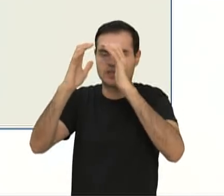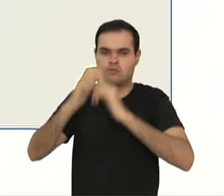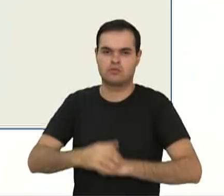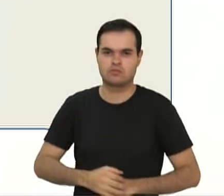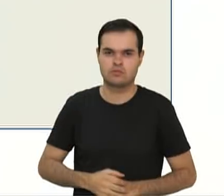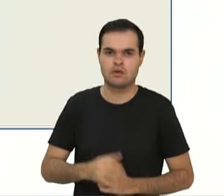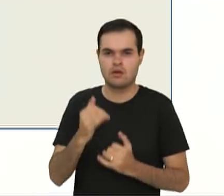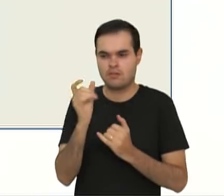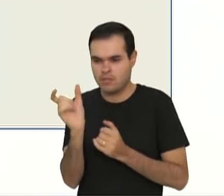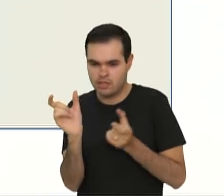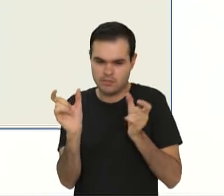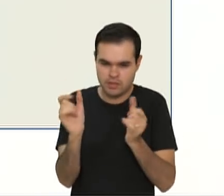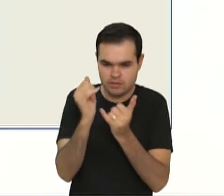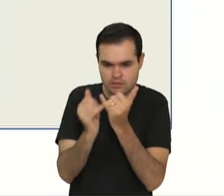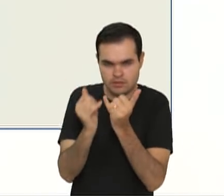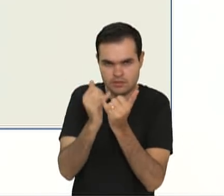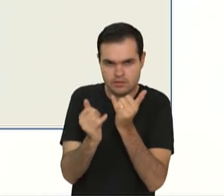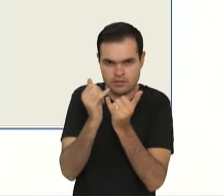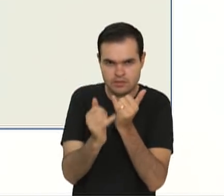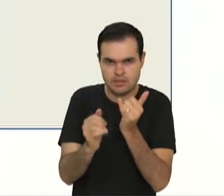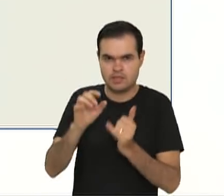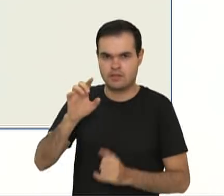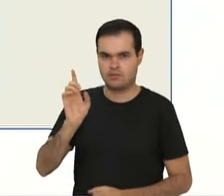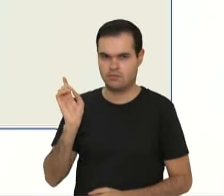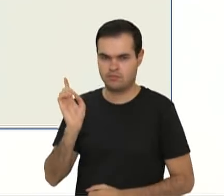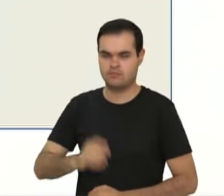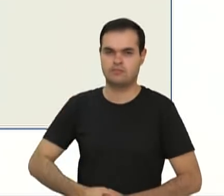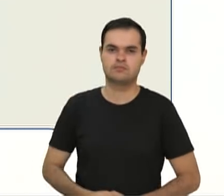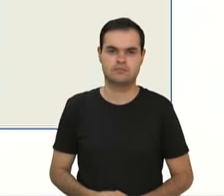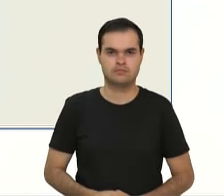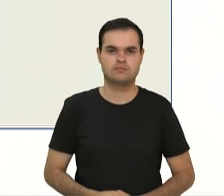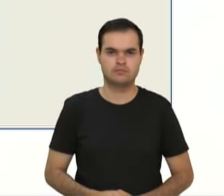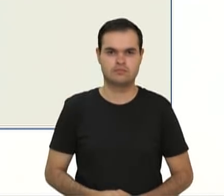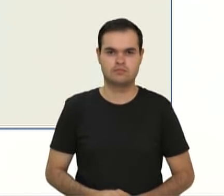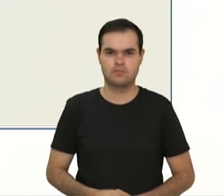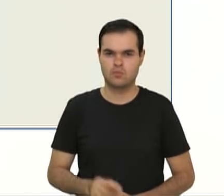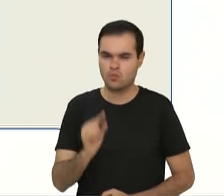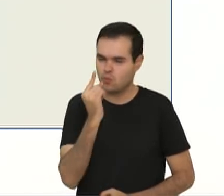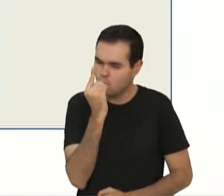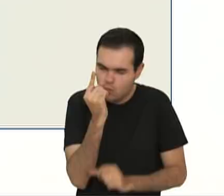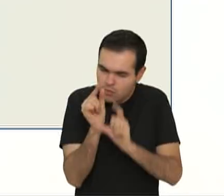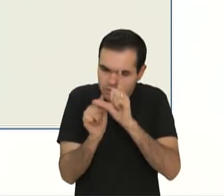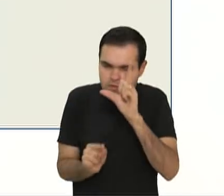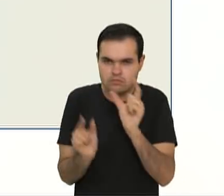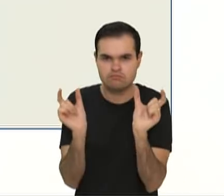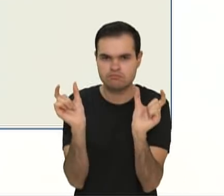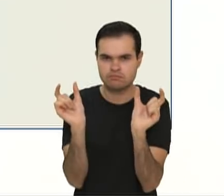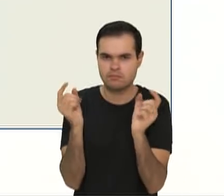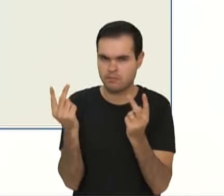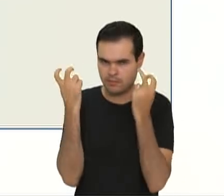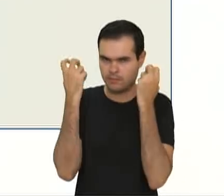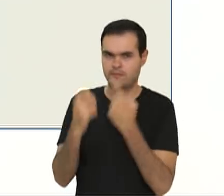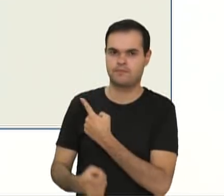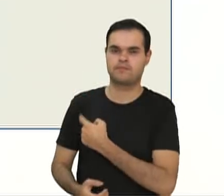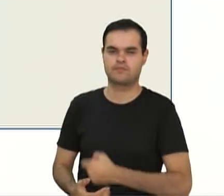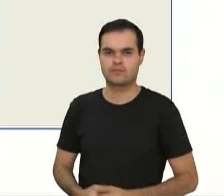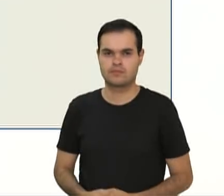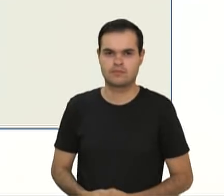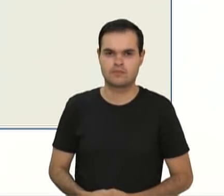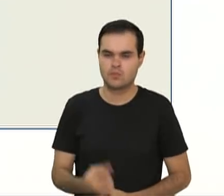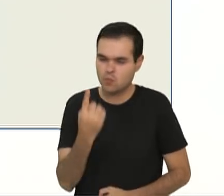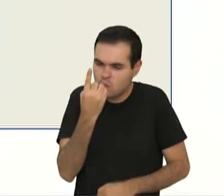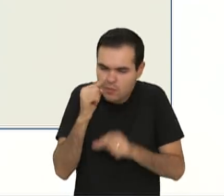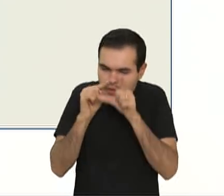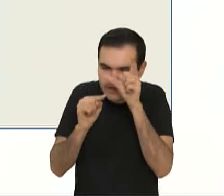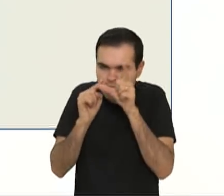semelhantes, descelebrado e descerebrado, certo? Muda uma letra aí, percebeu? Com uma letra,